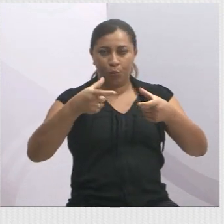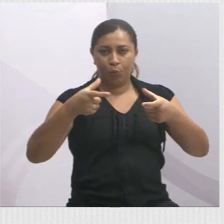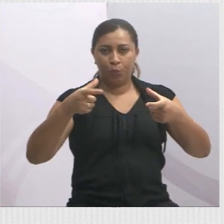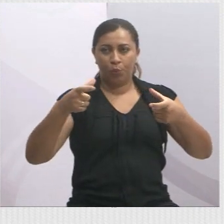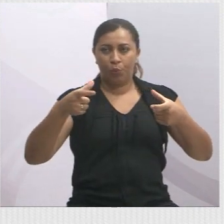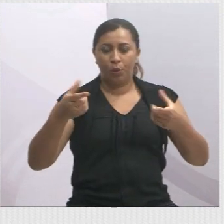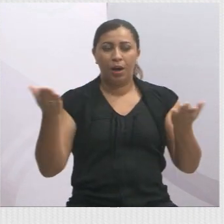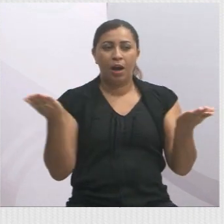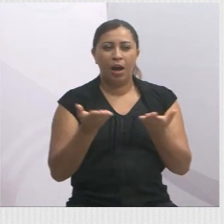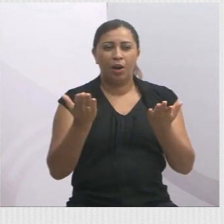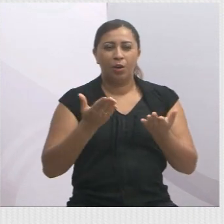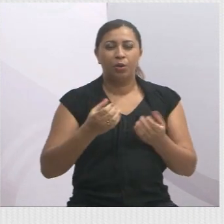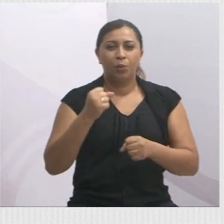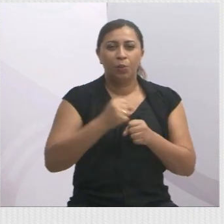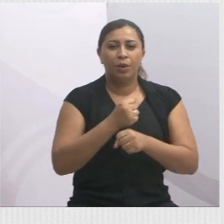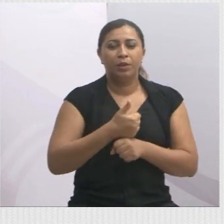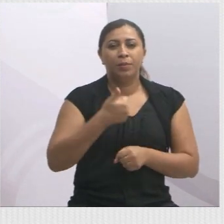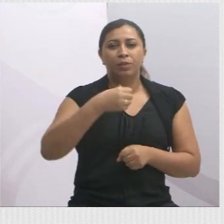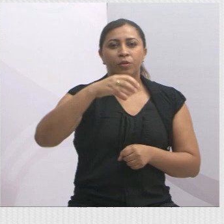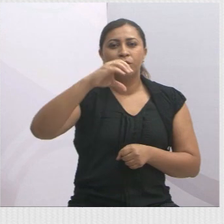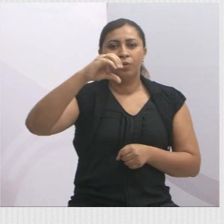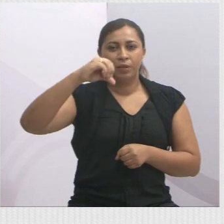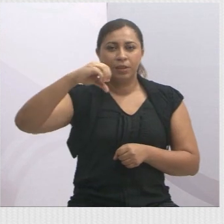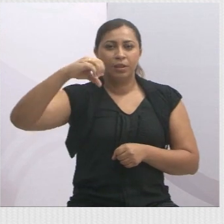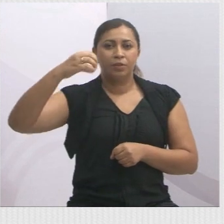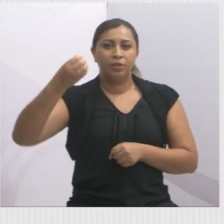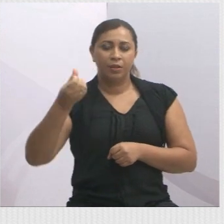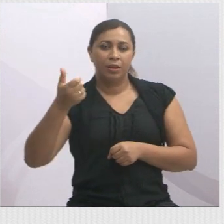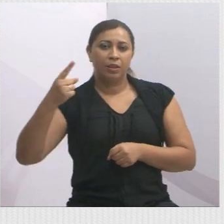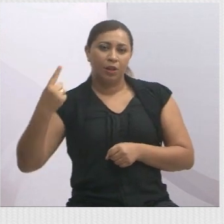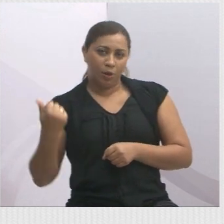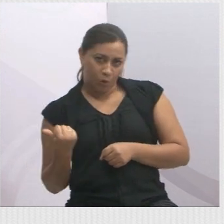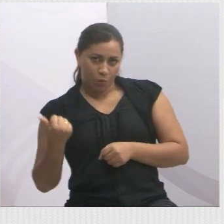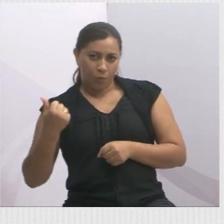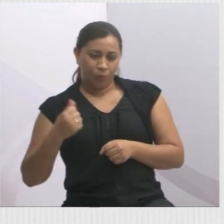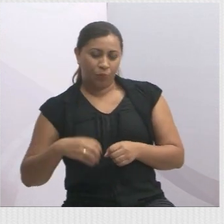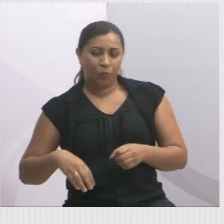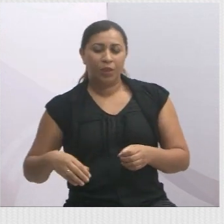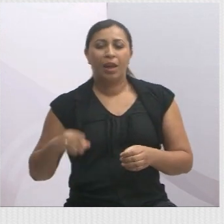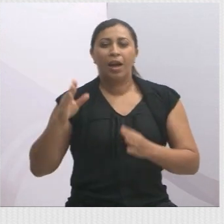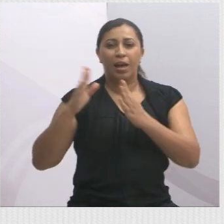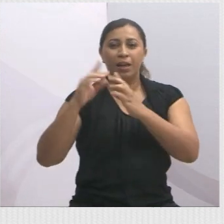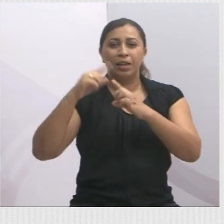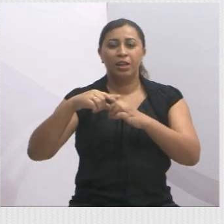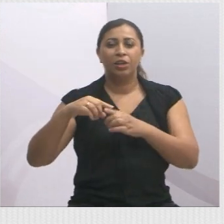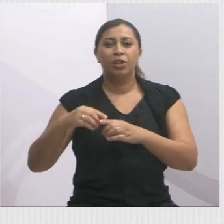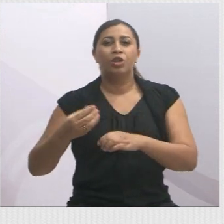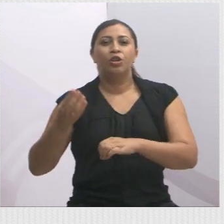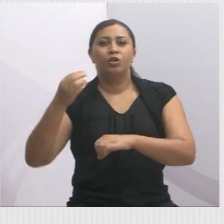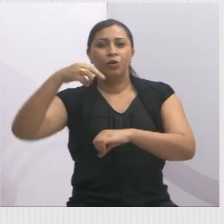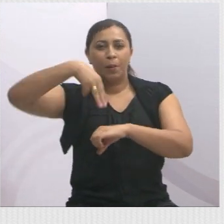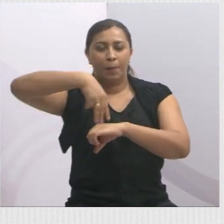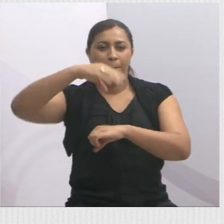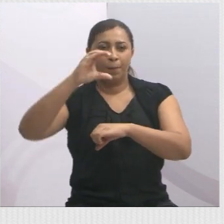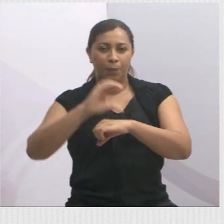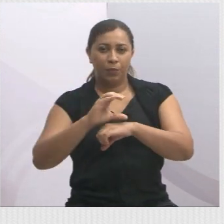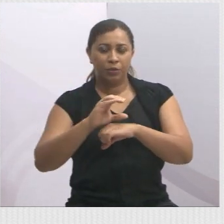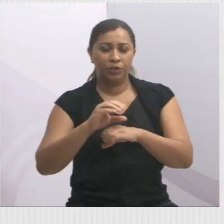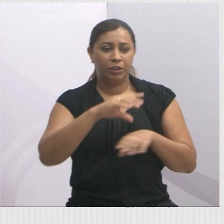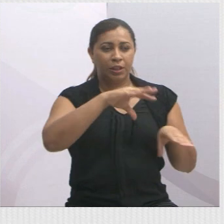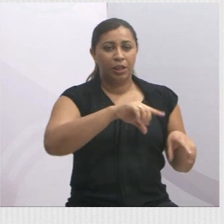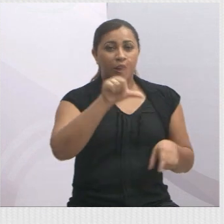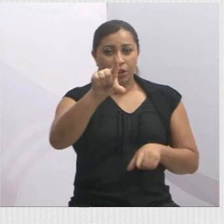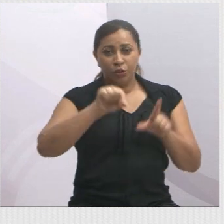agora sendo o ano de 1961, a direção de Mogi designa o presbítero Geraldo José dos